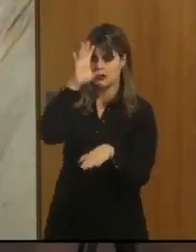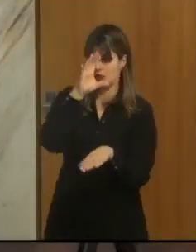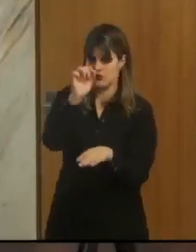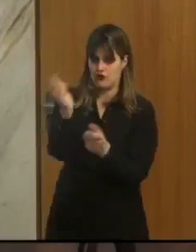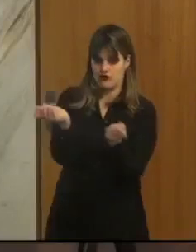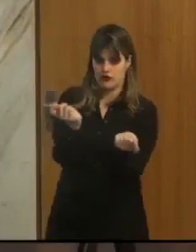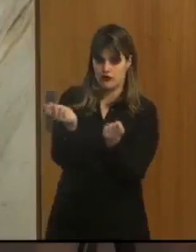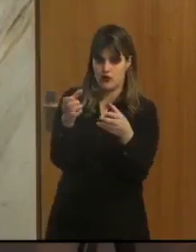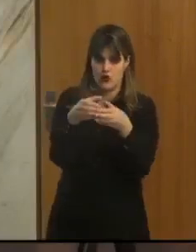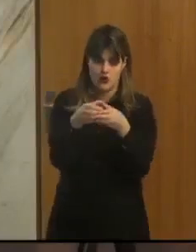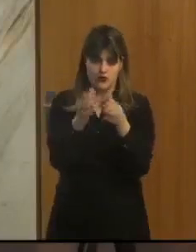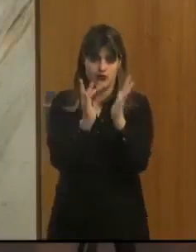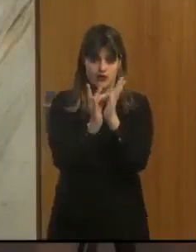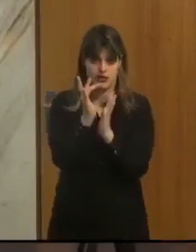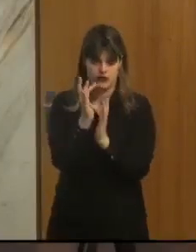Ordem de Cristo e,